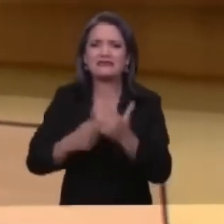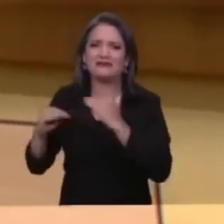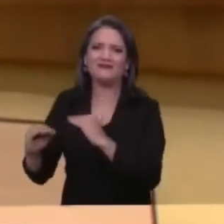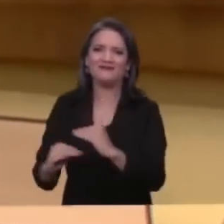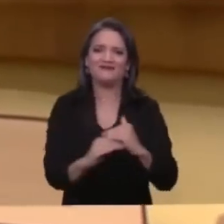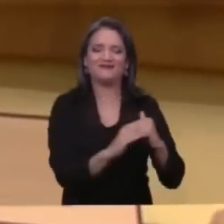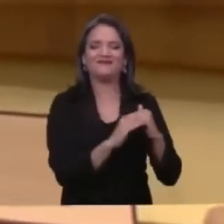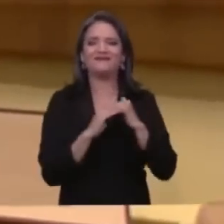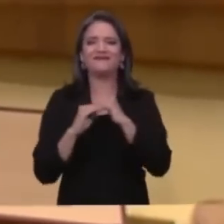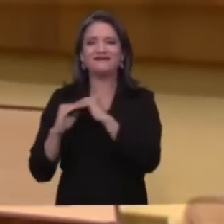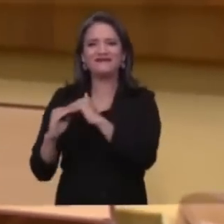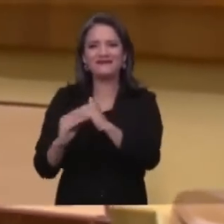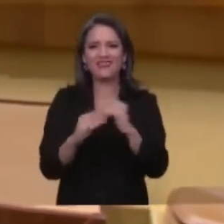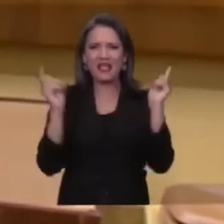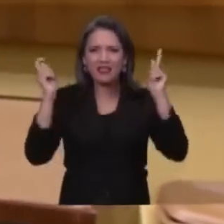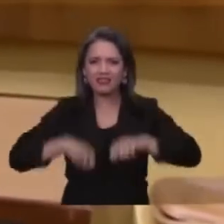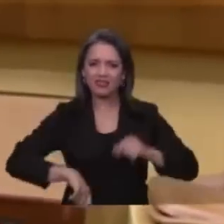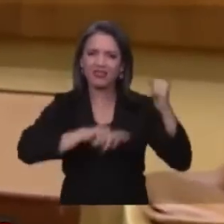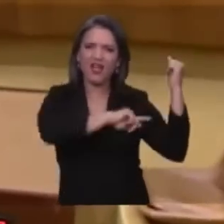dessa igualdade